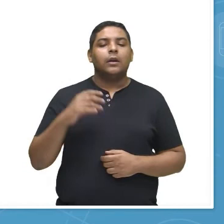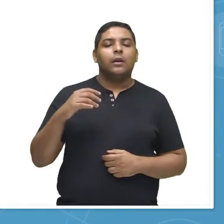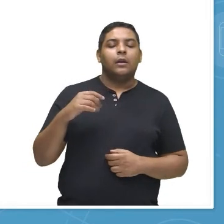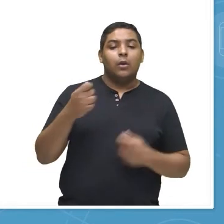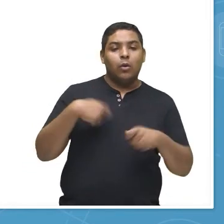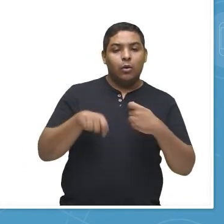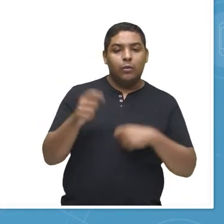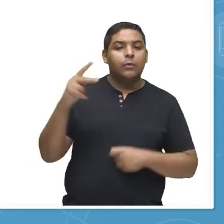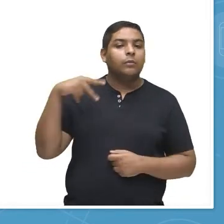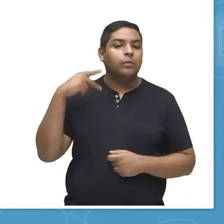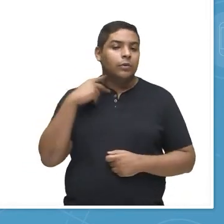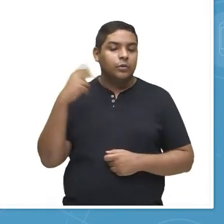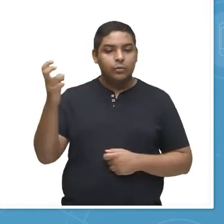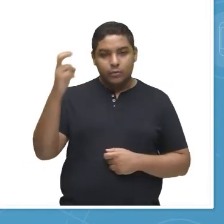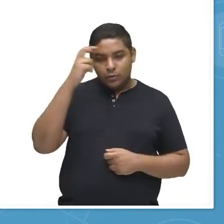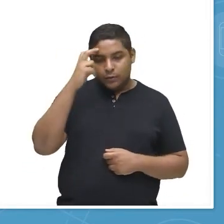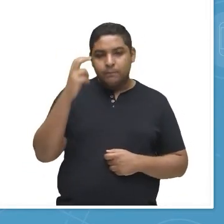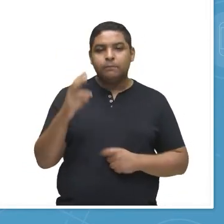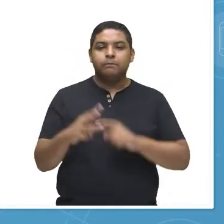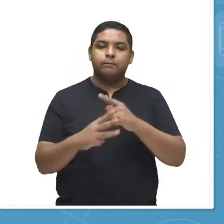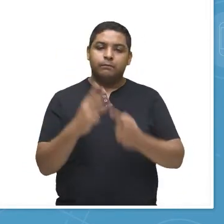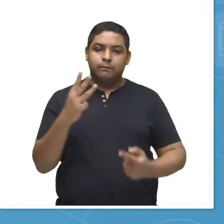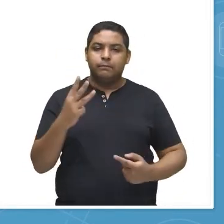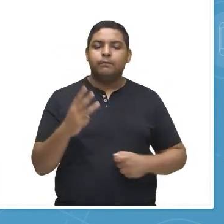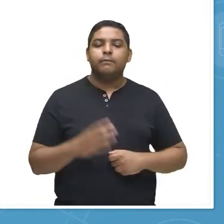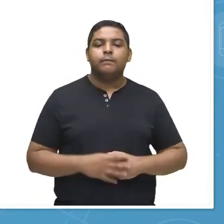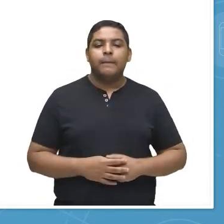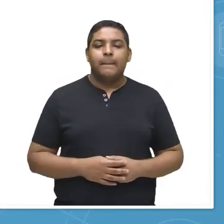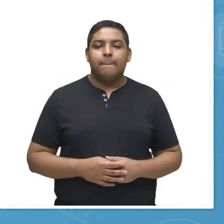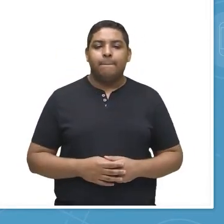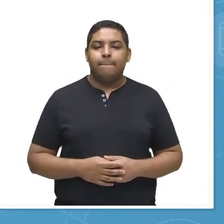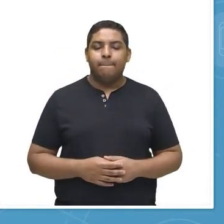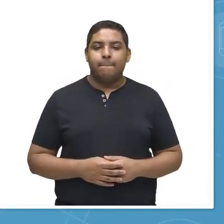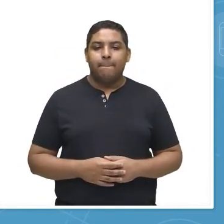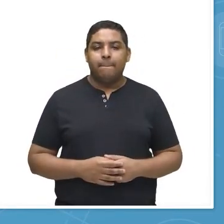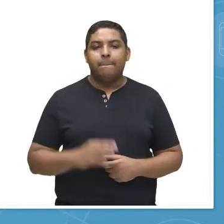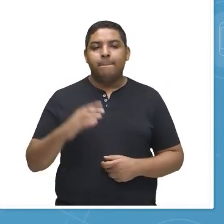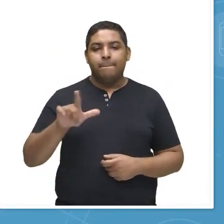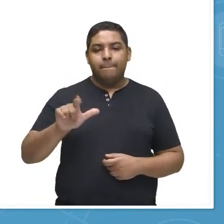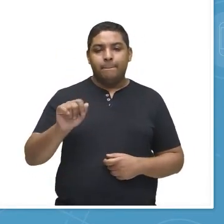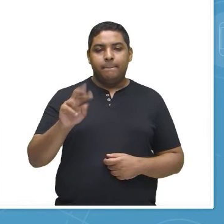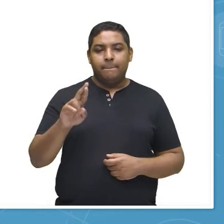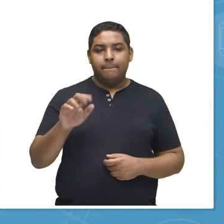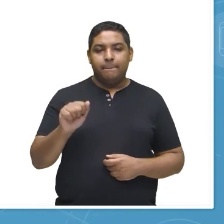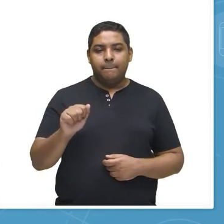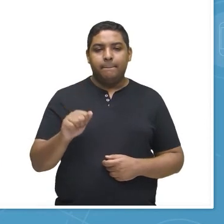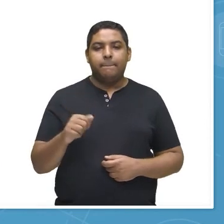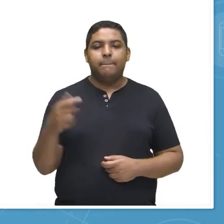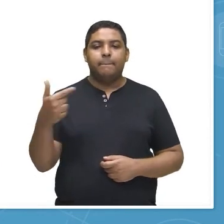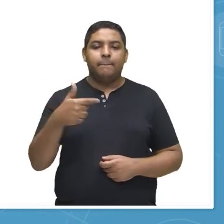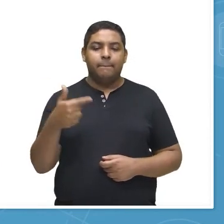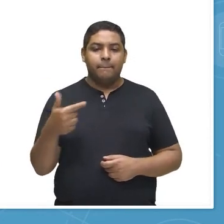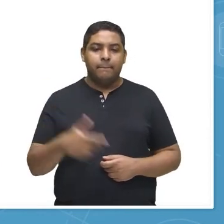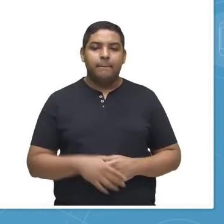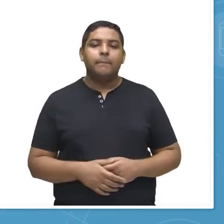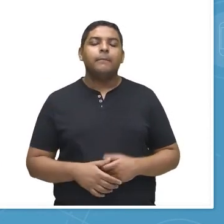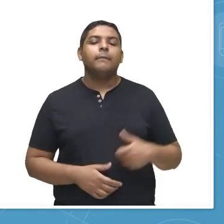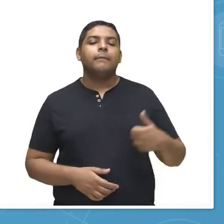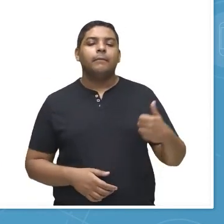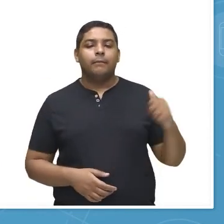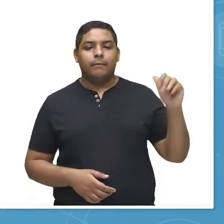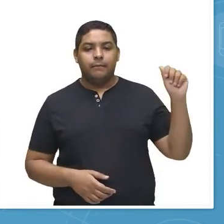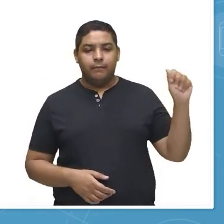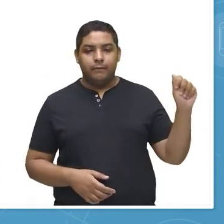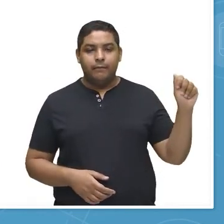tá? Que mais? A Clara colocou na questão 2, primeira letra